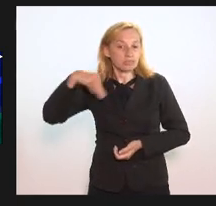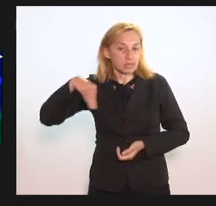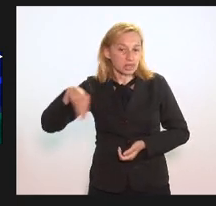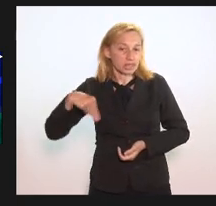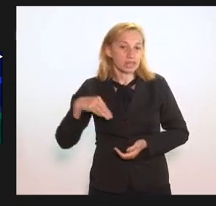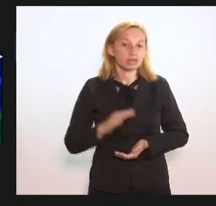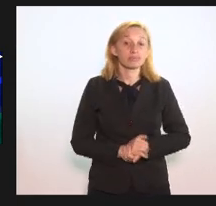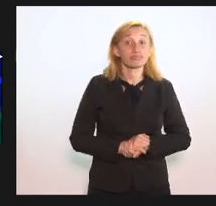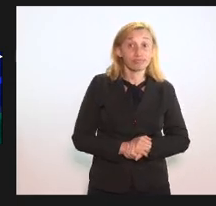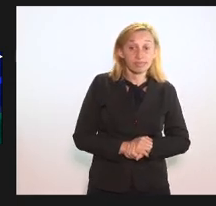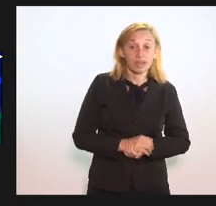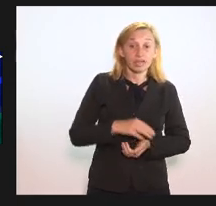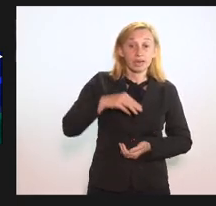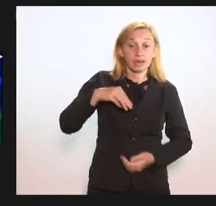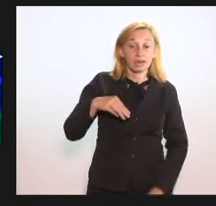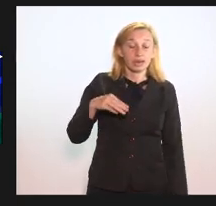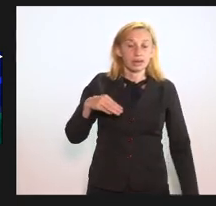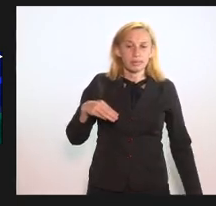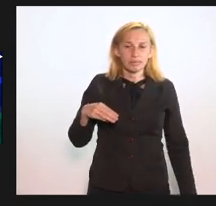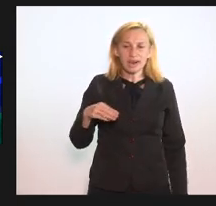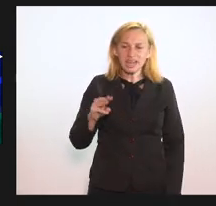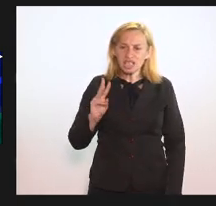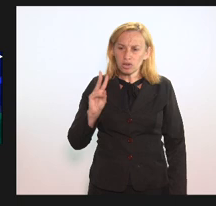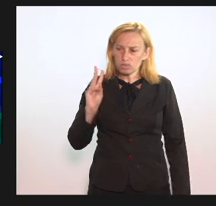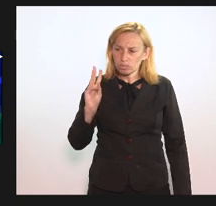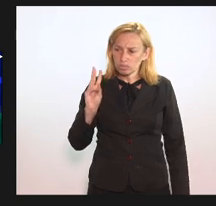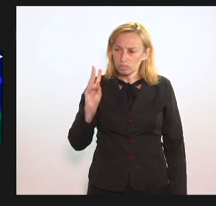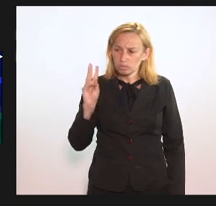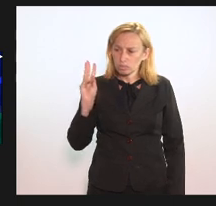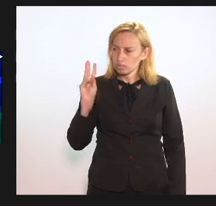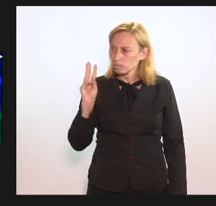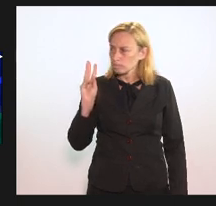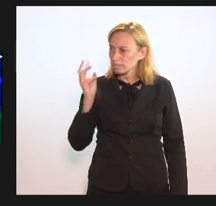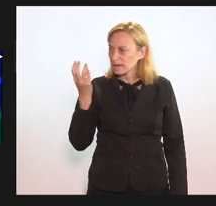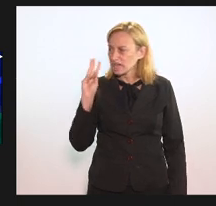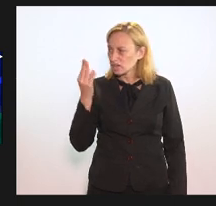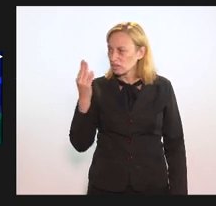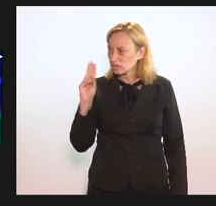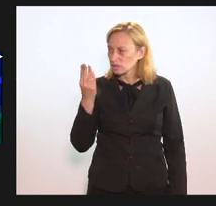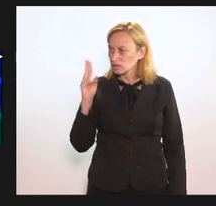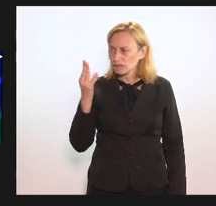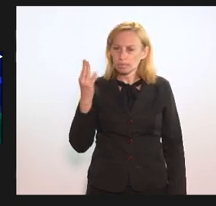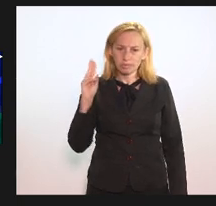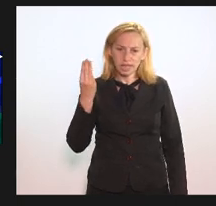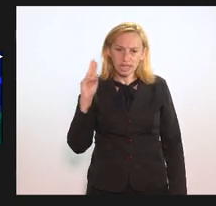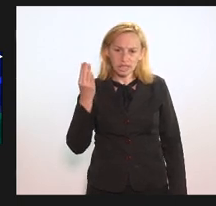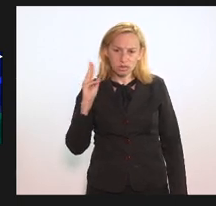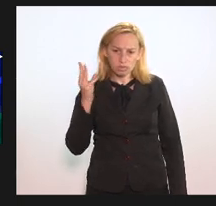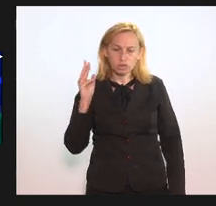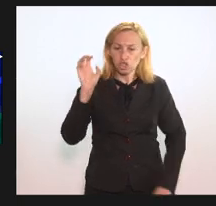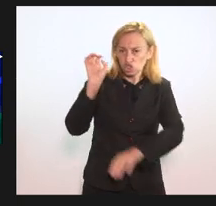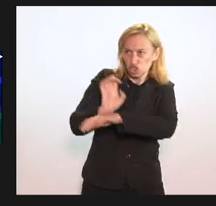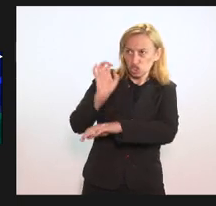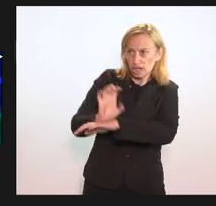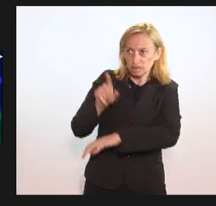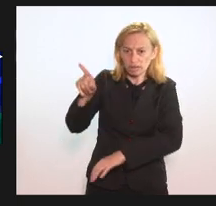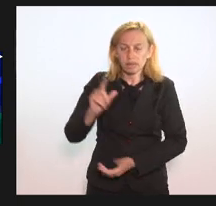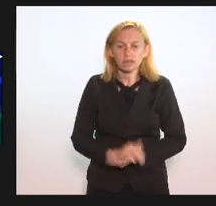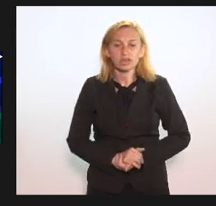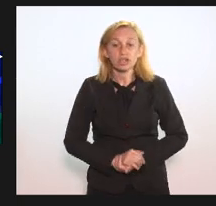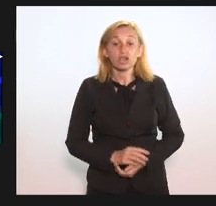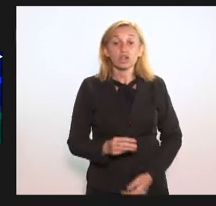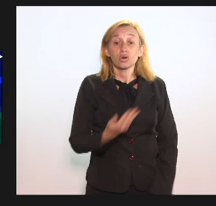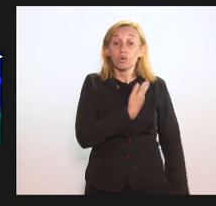né Maranhão ou em um estado onde o governo né o governo